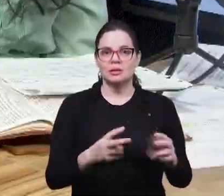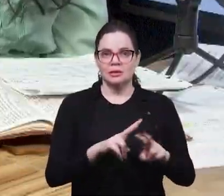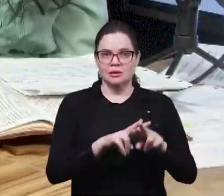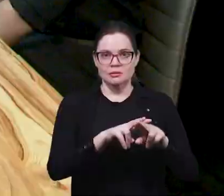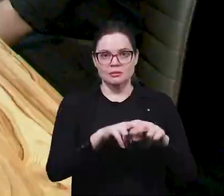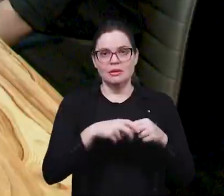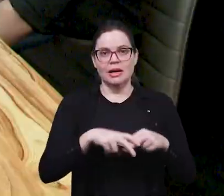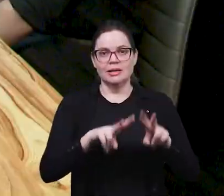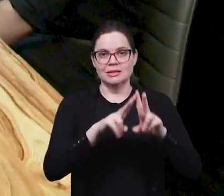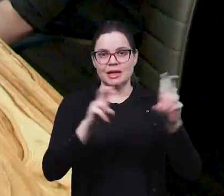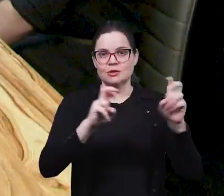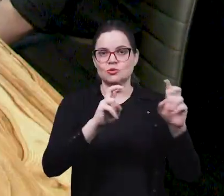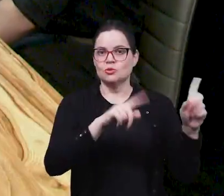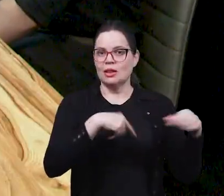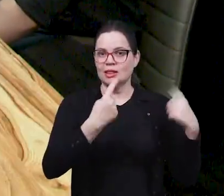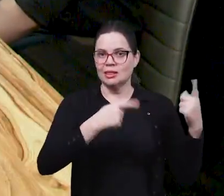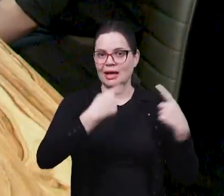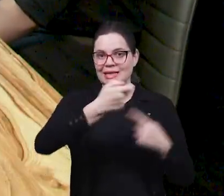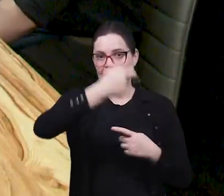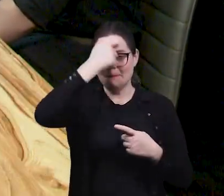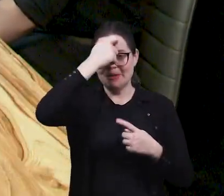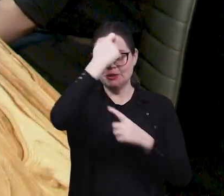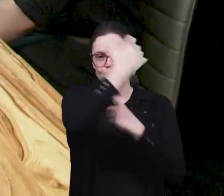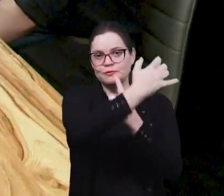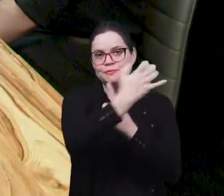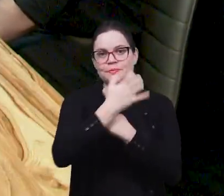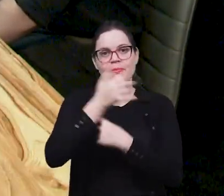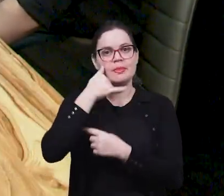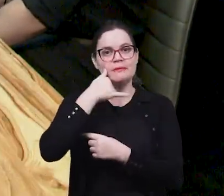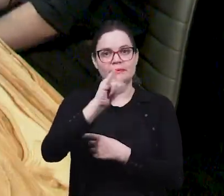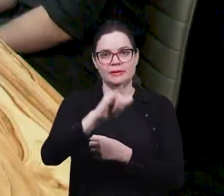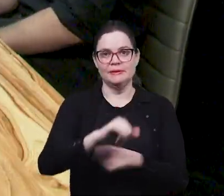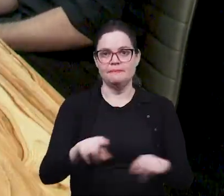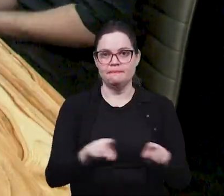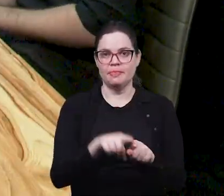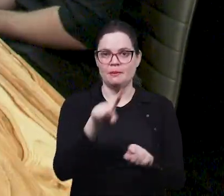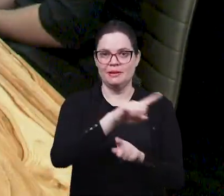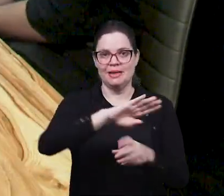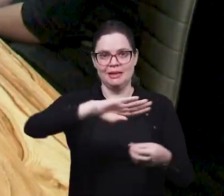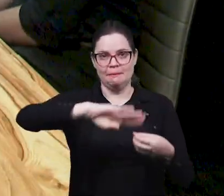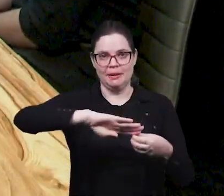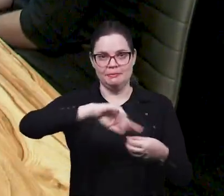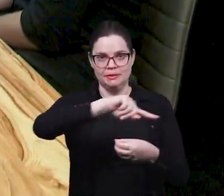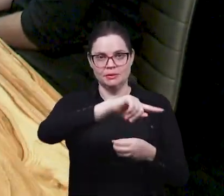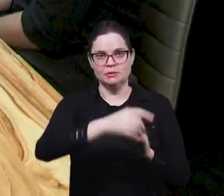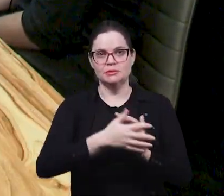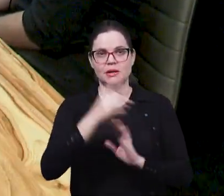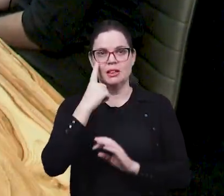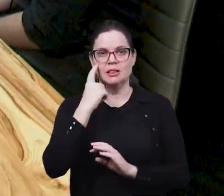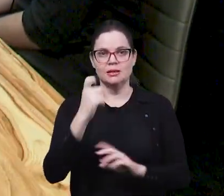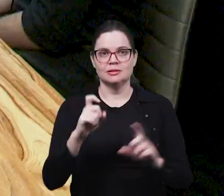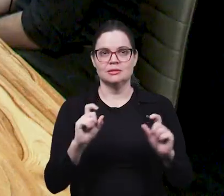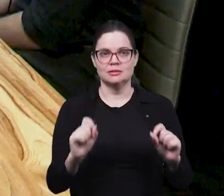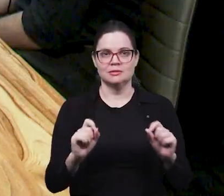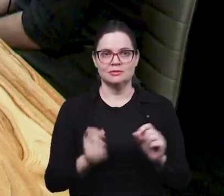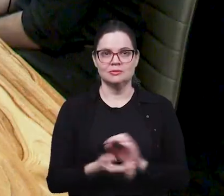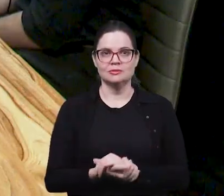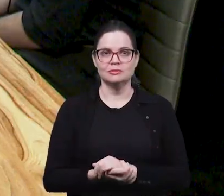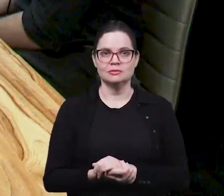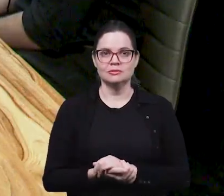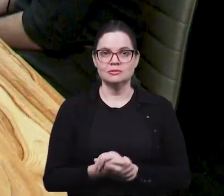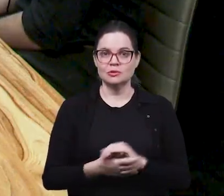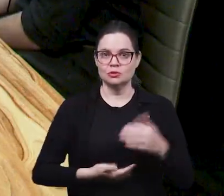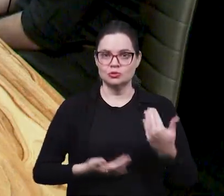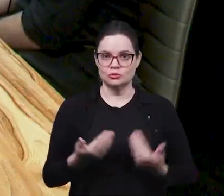ataque a nível da mente. É interessante porque ali na Babilônia, até como o marido Eduardo citou,